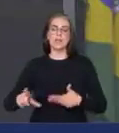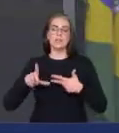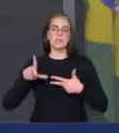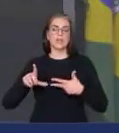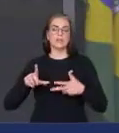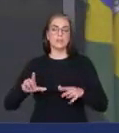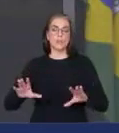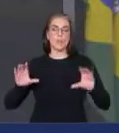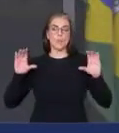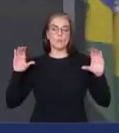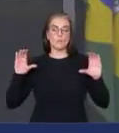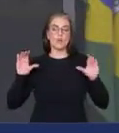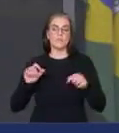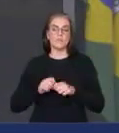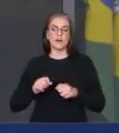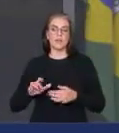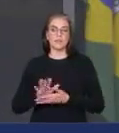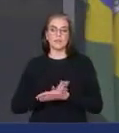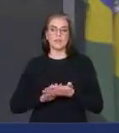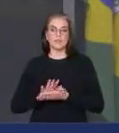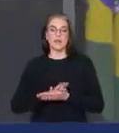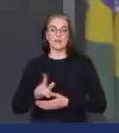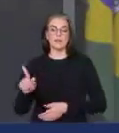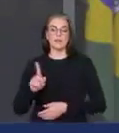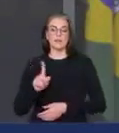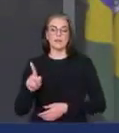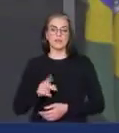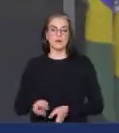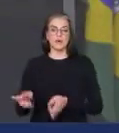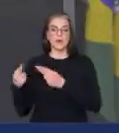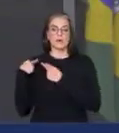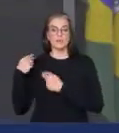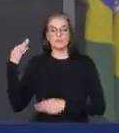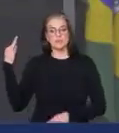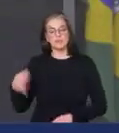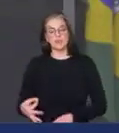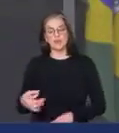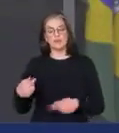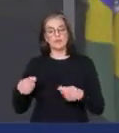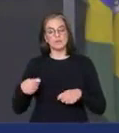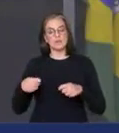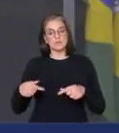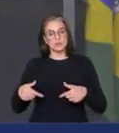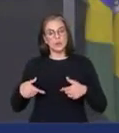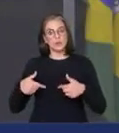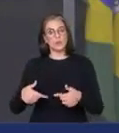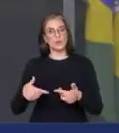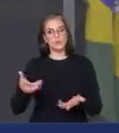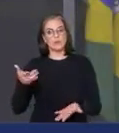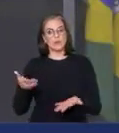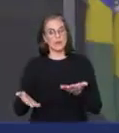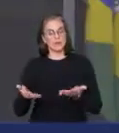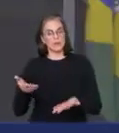Deputados, que não exerce o seu poder, a sua prerrogativa de fazer o contraponto e